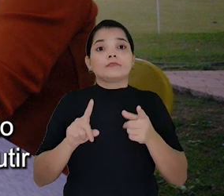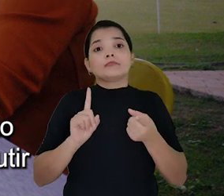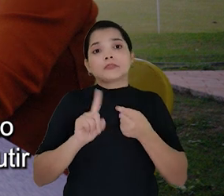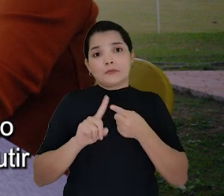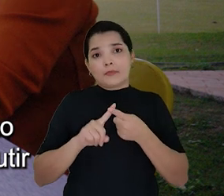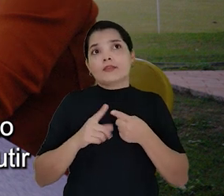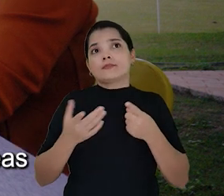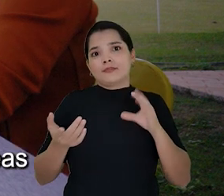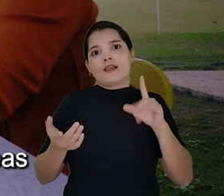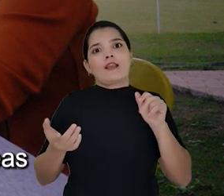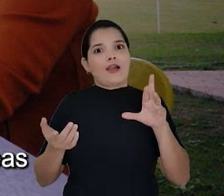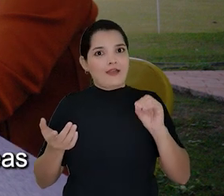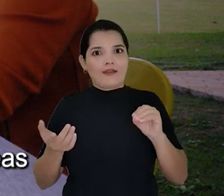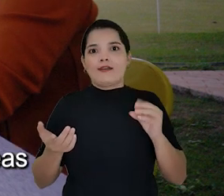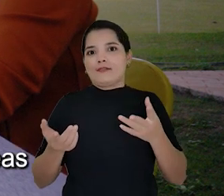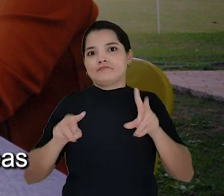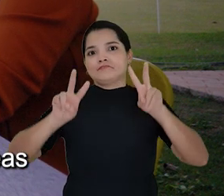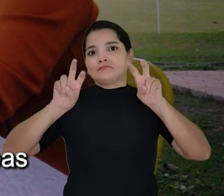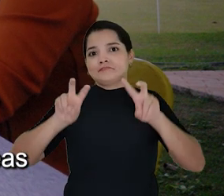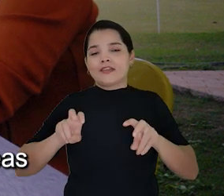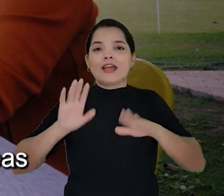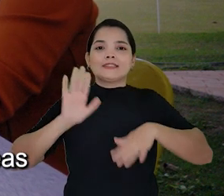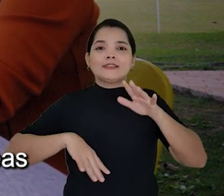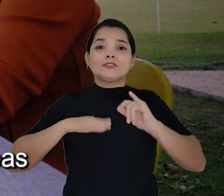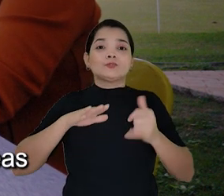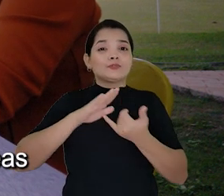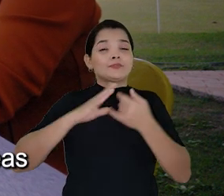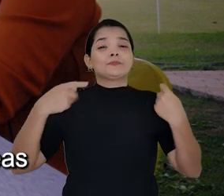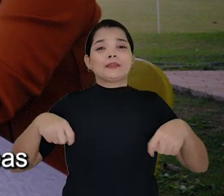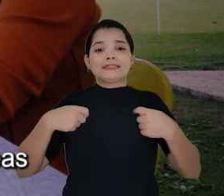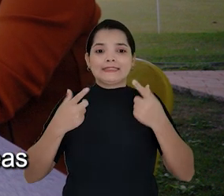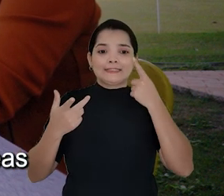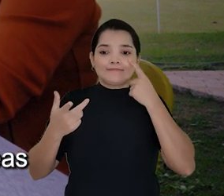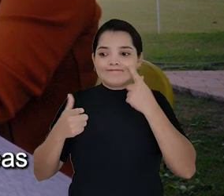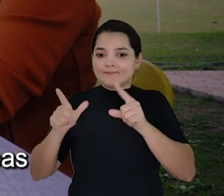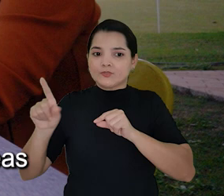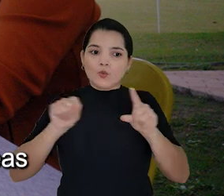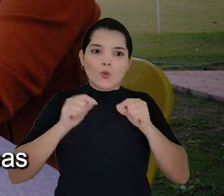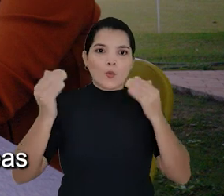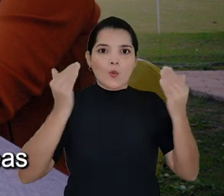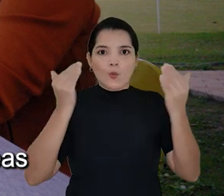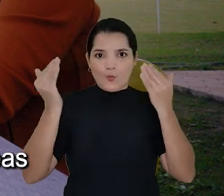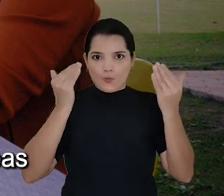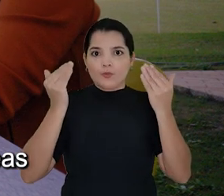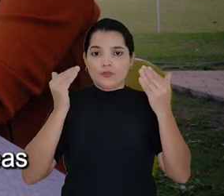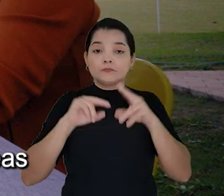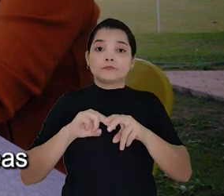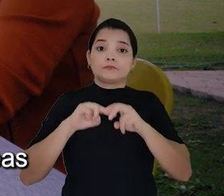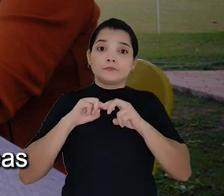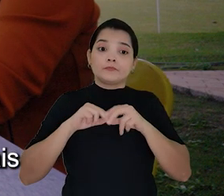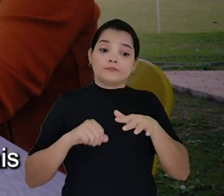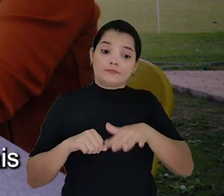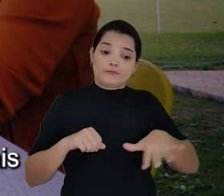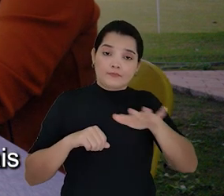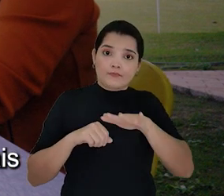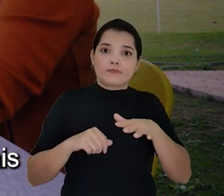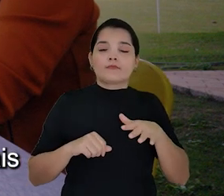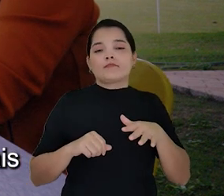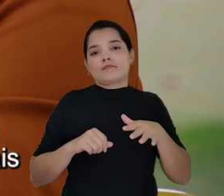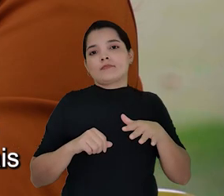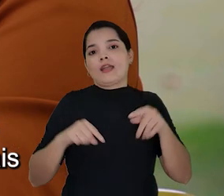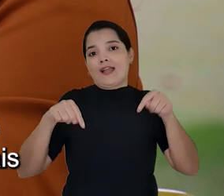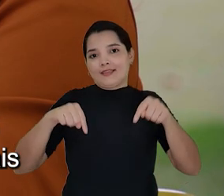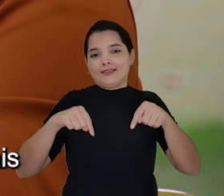Claro a discutir aspectos de que as instituições muitas vezes têm que fazer escolhas né então dentro das áreas que são